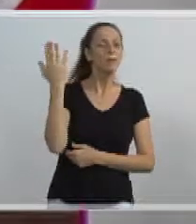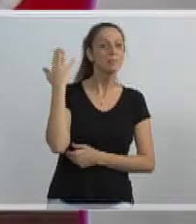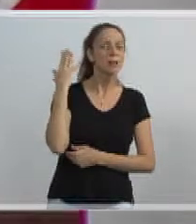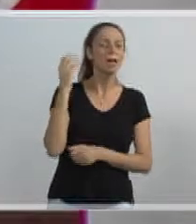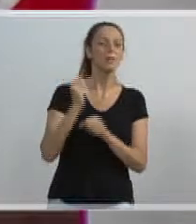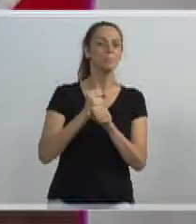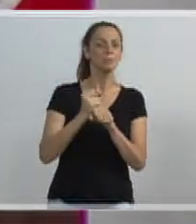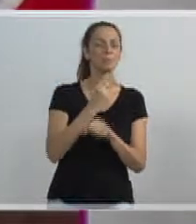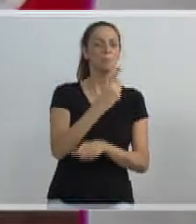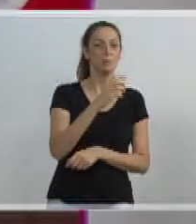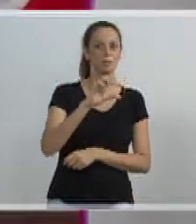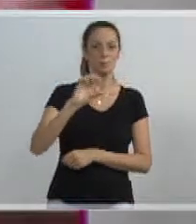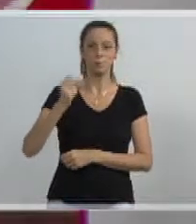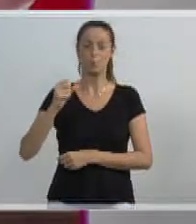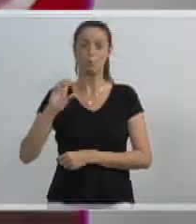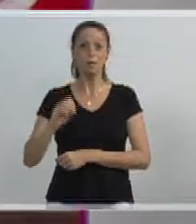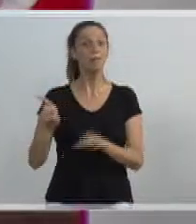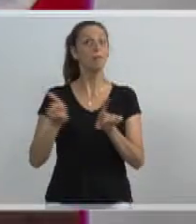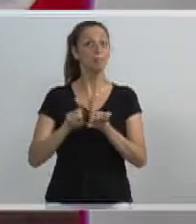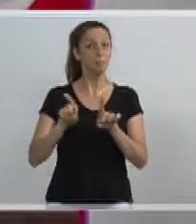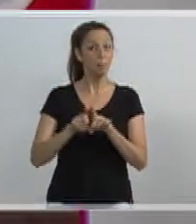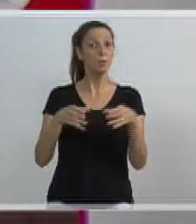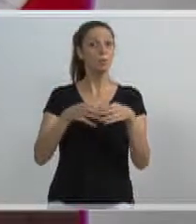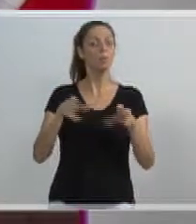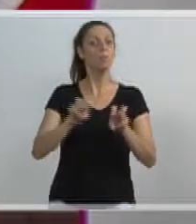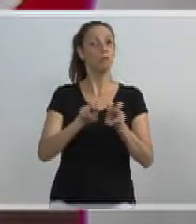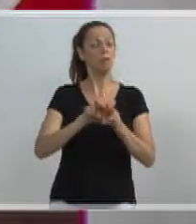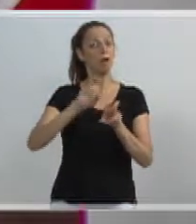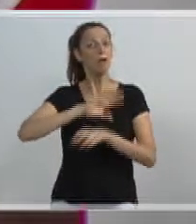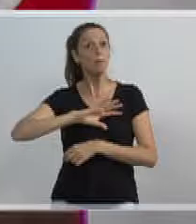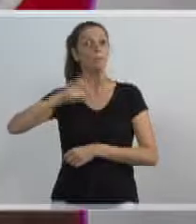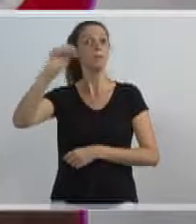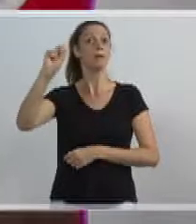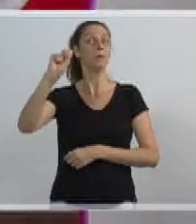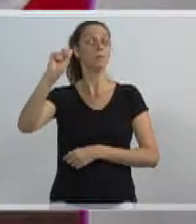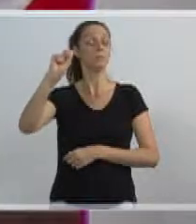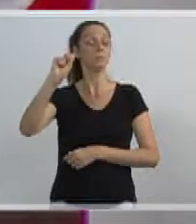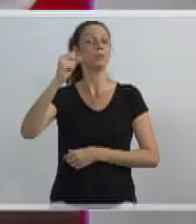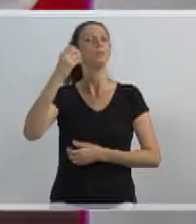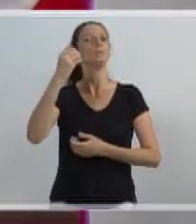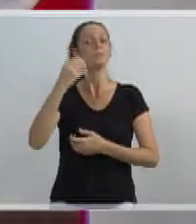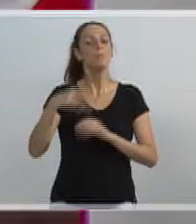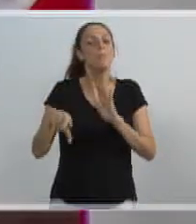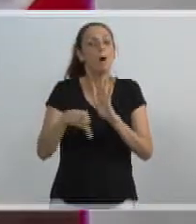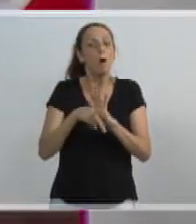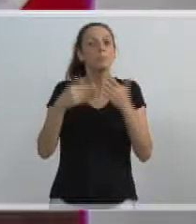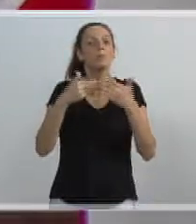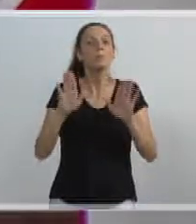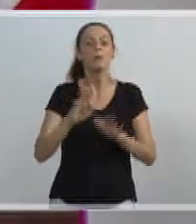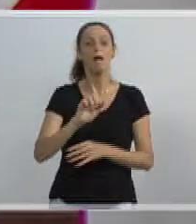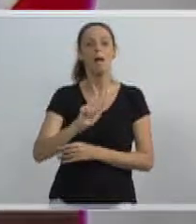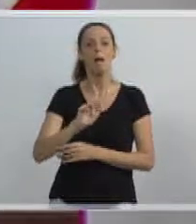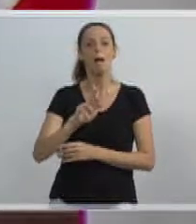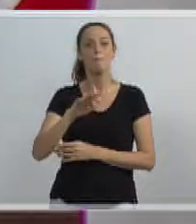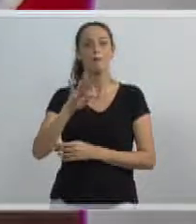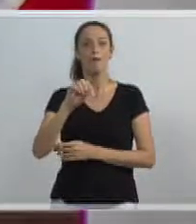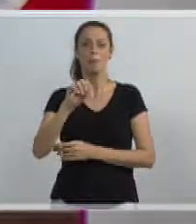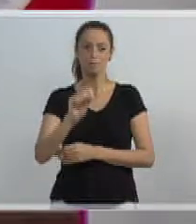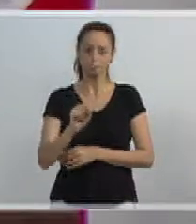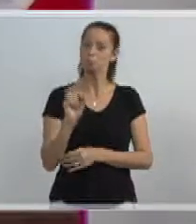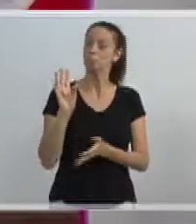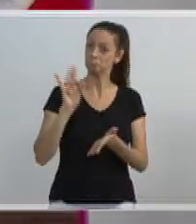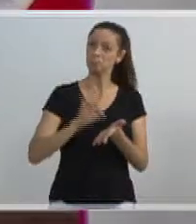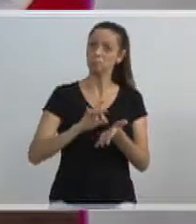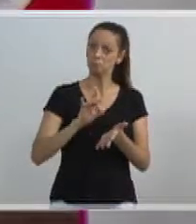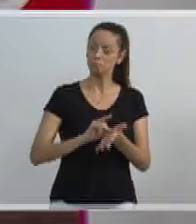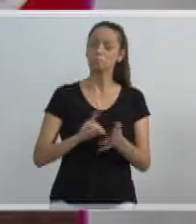no início de 90? Ficamos campeões estadual, ficamos campeões dos Jogos Abertos aqui no SESI. Então, que bons tempos voltos para a nossa cidade,